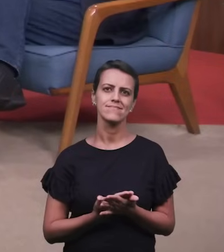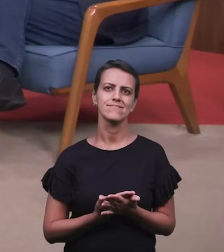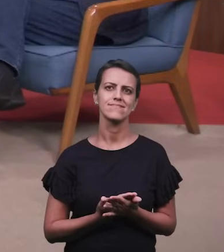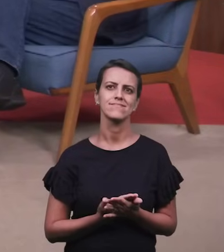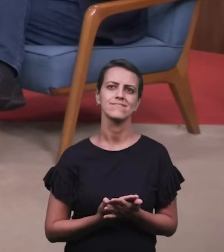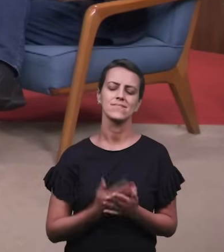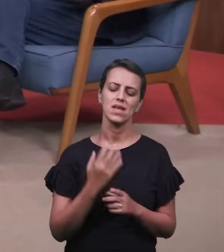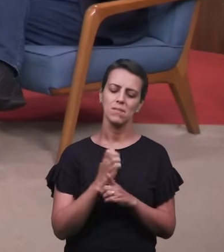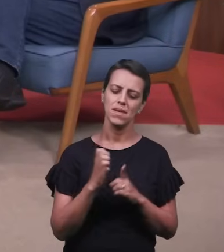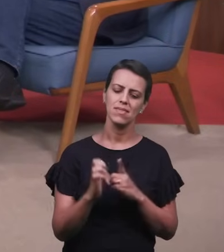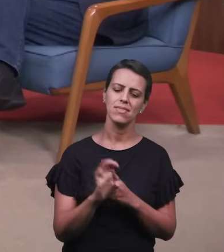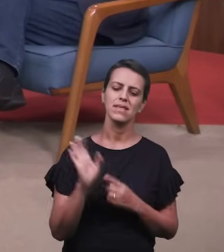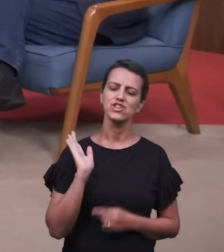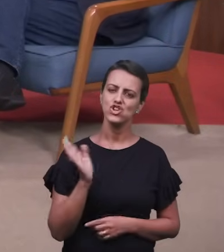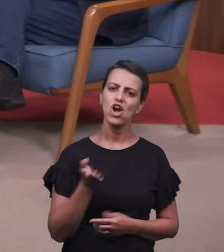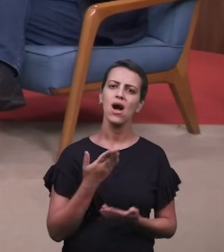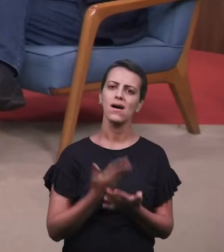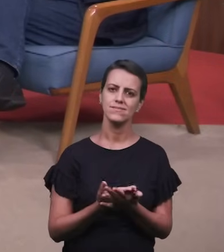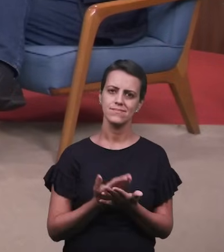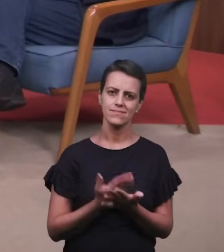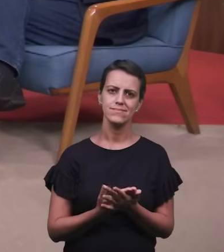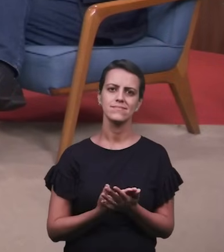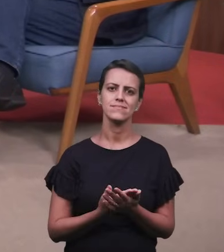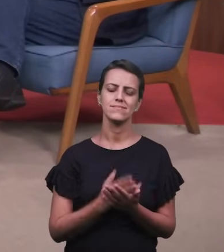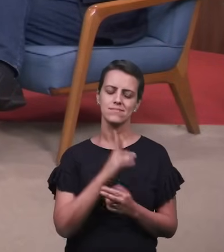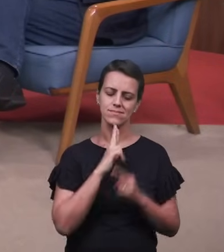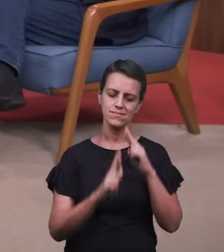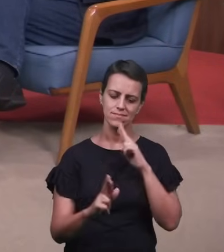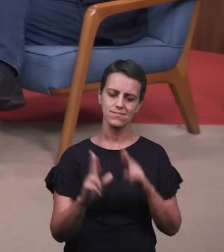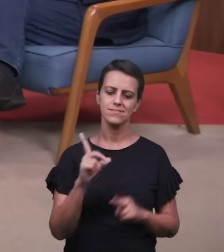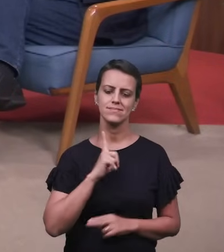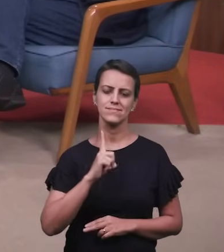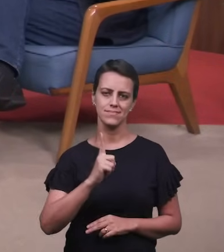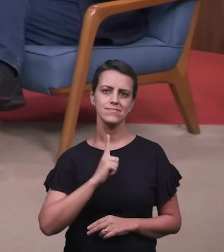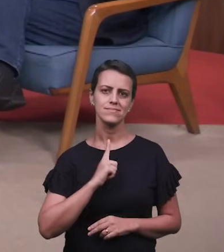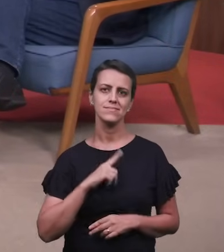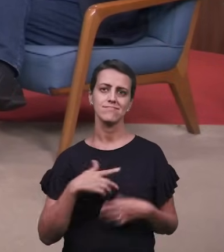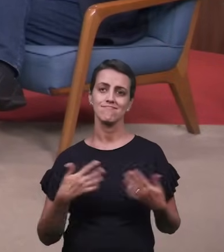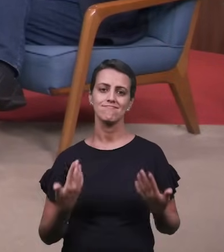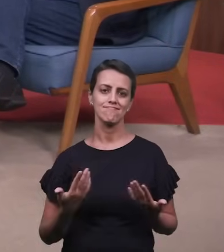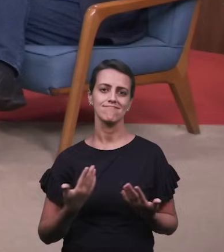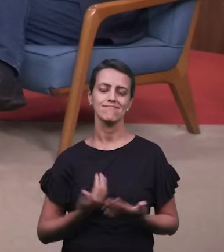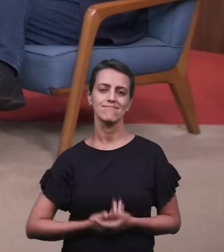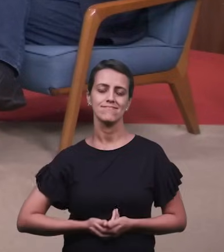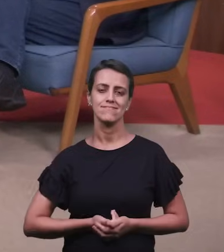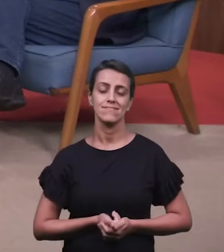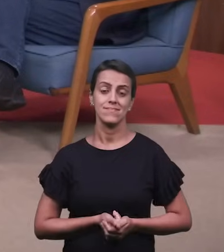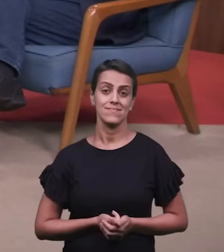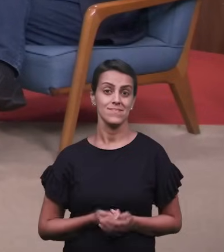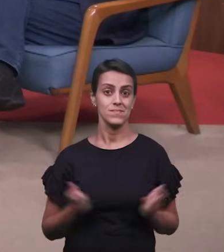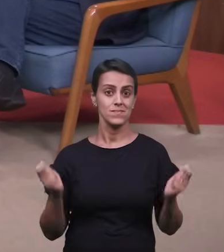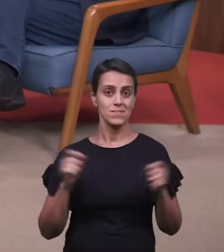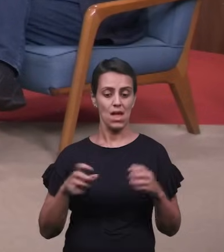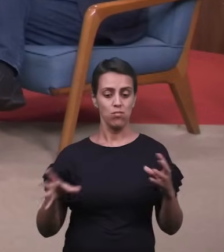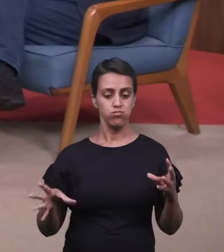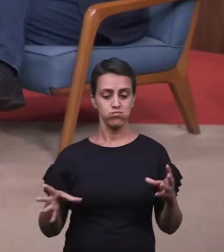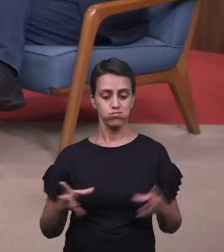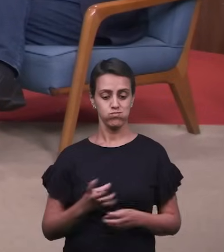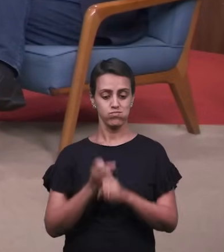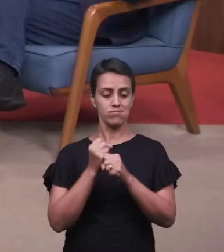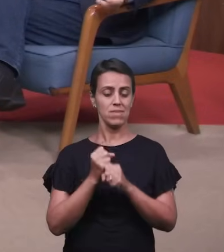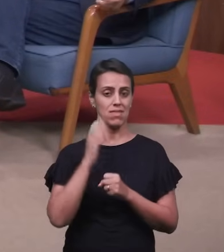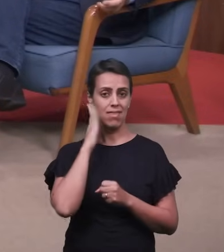que foi abordado na EBD, trazido na EBD, respondido na EBD, então isso ajuda exatamente a